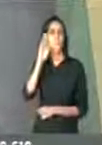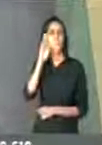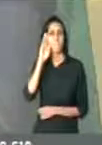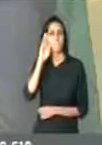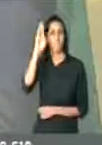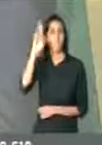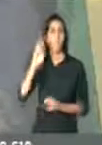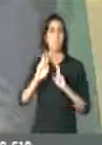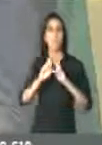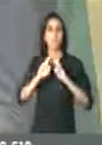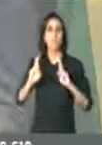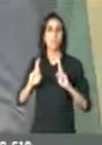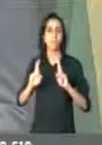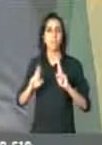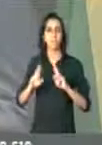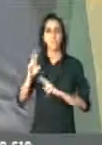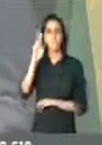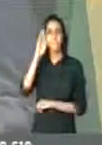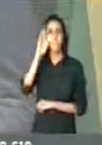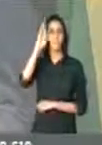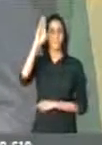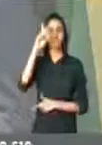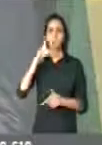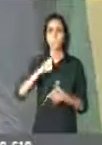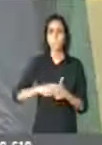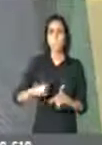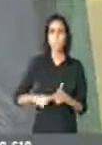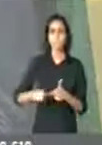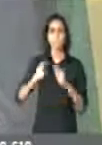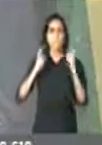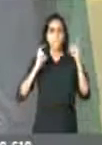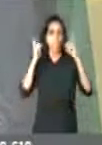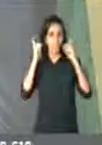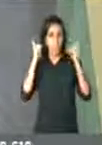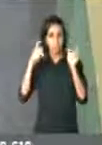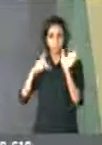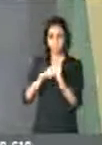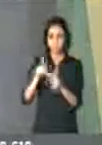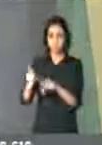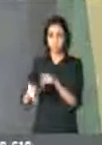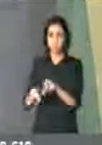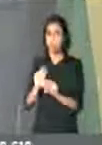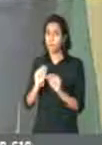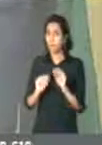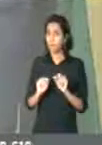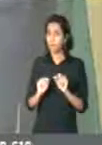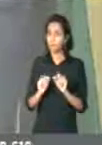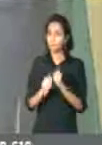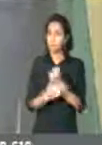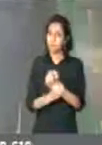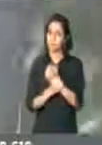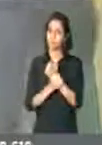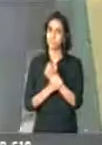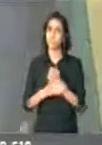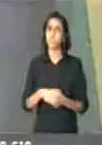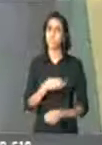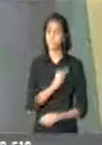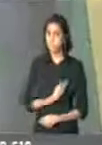dos principais problemas e preocupações da população será, certamente, a segurança